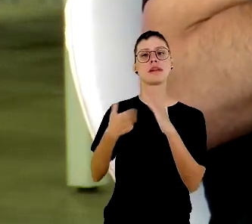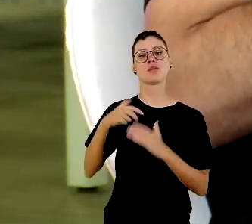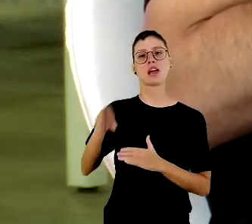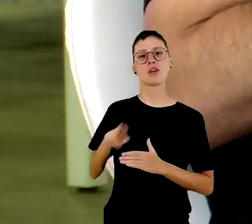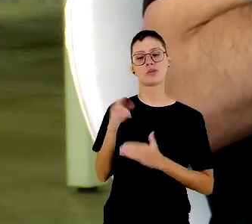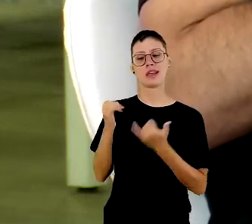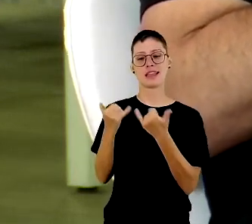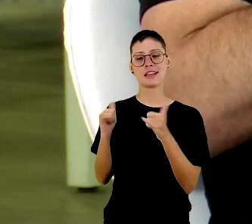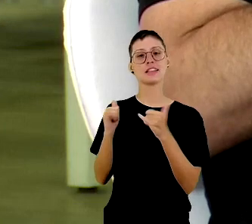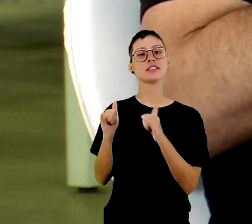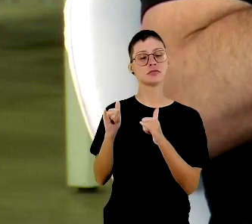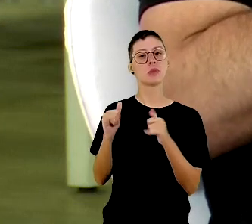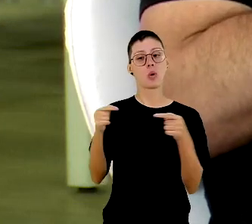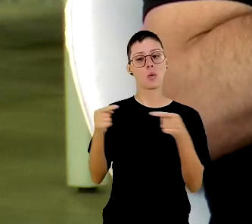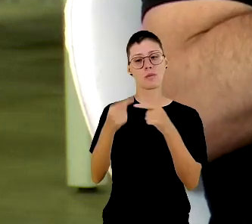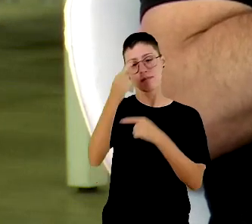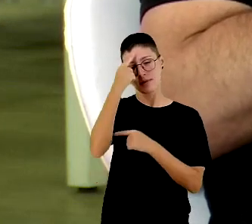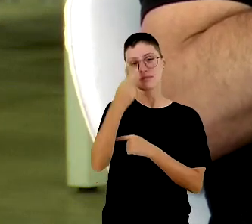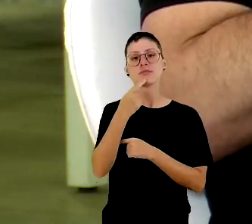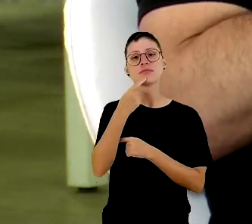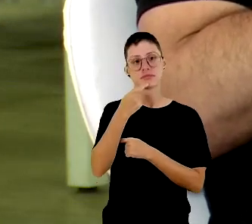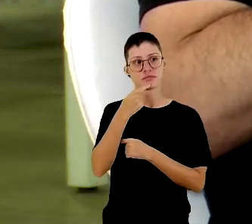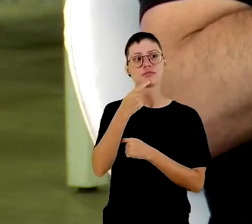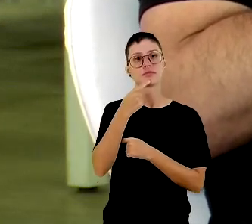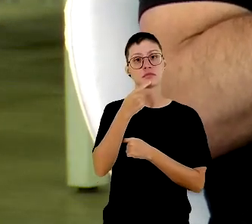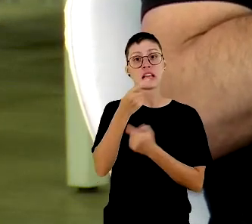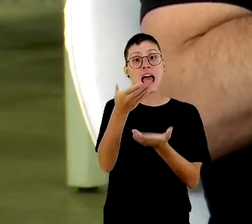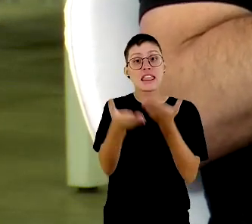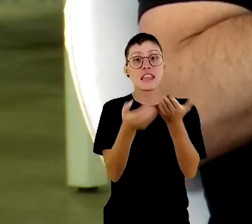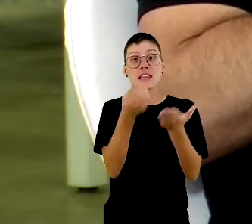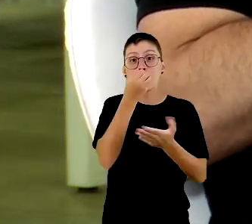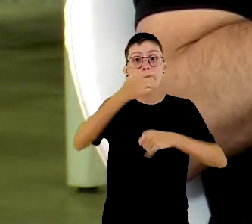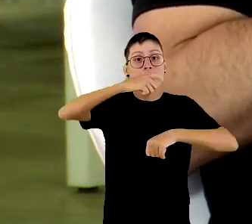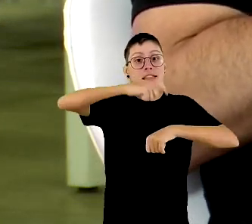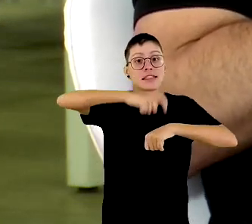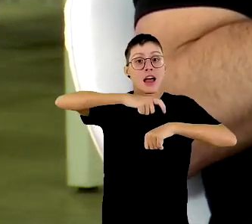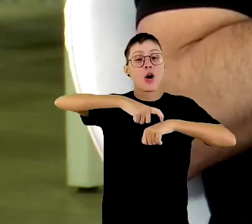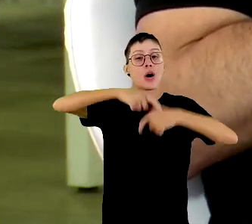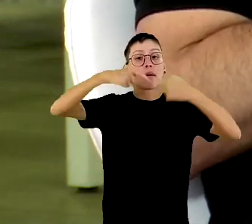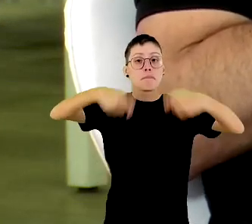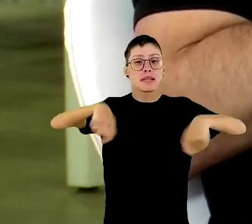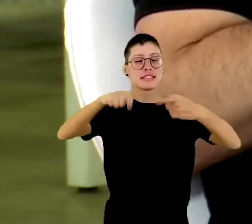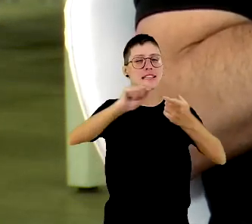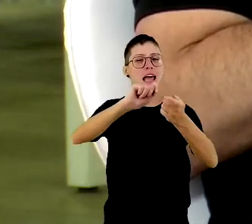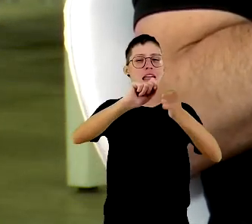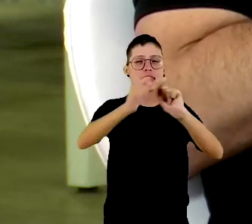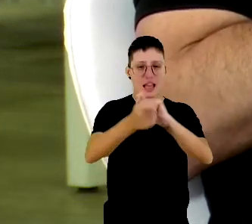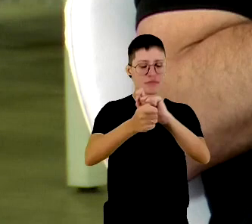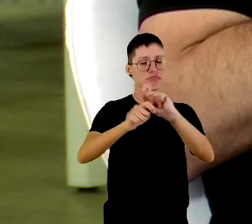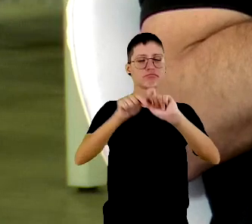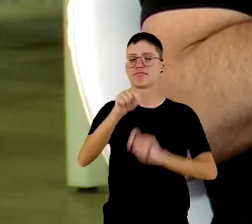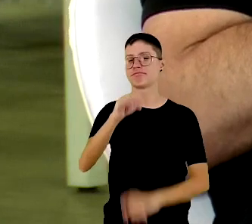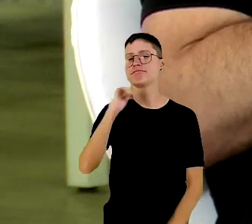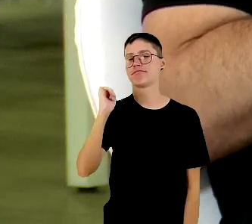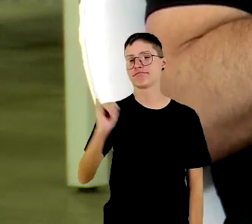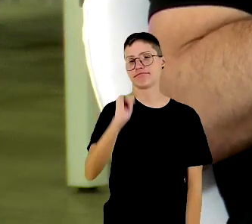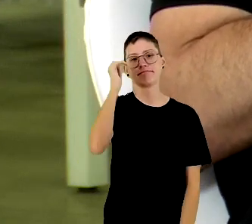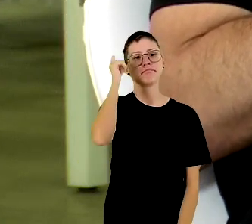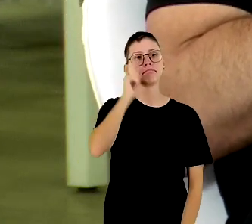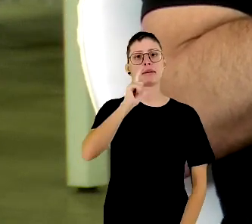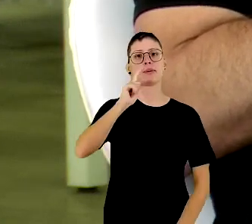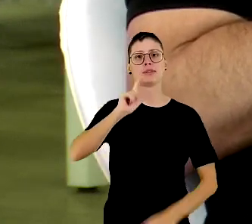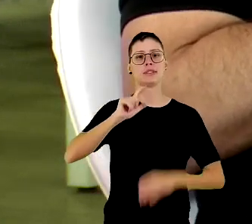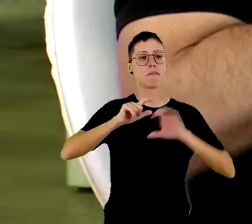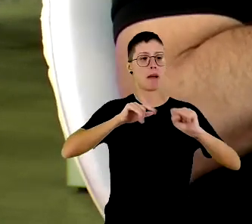demanda do cliente e atendê-lo bem no momento e da forma que ele precisa é fundamental para ocupar esse espaço do mercado. Então,